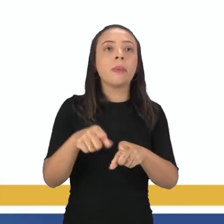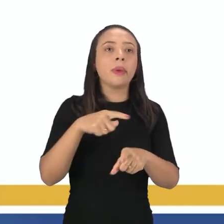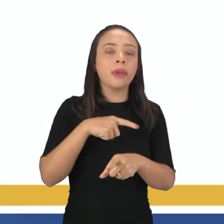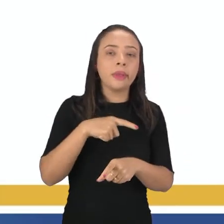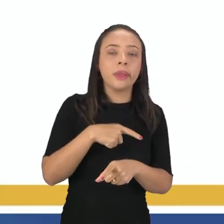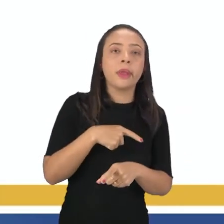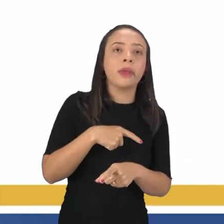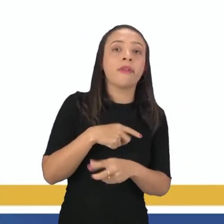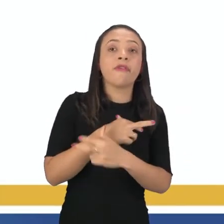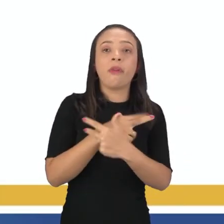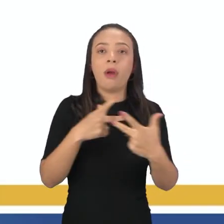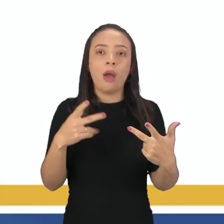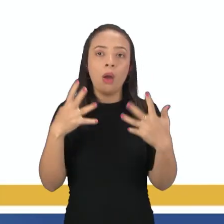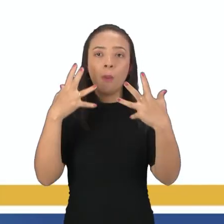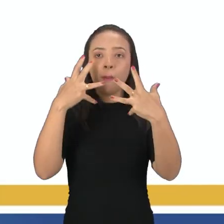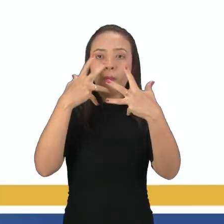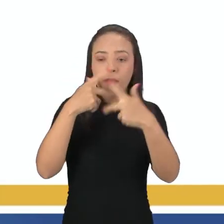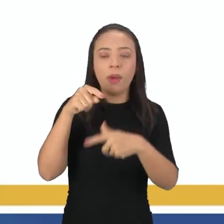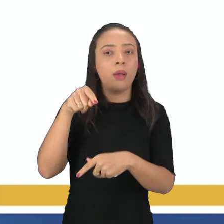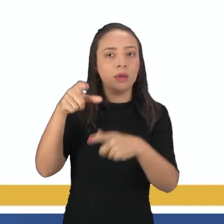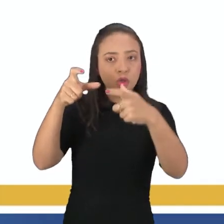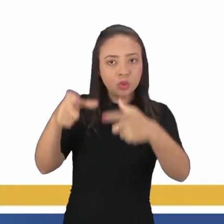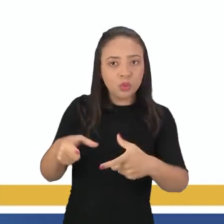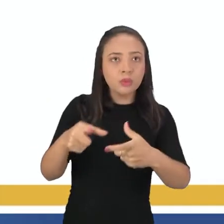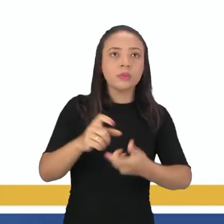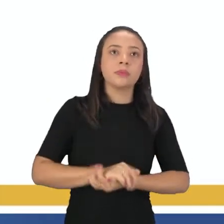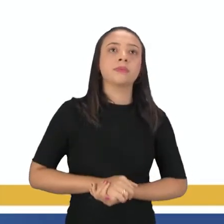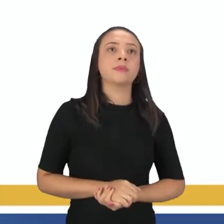belas naquele lugar.